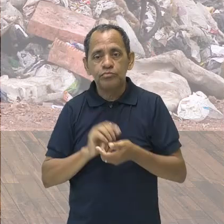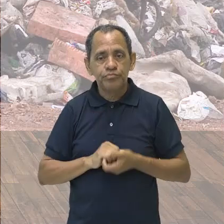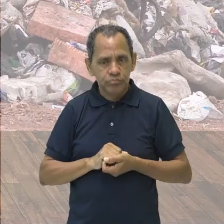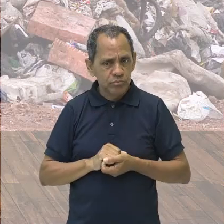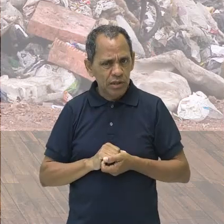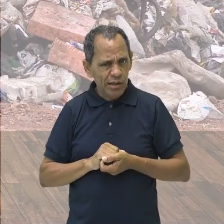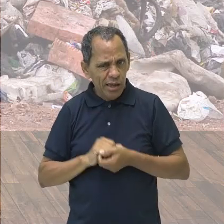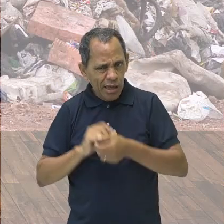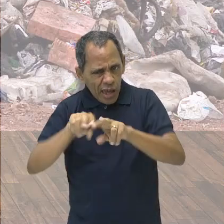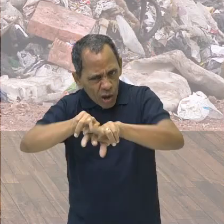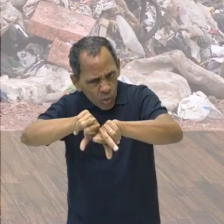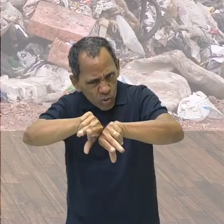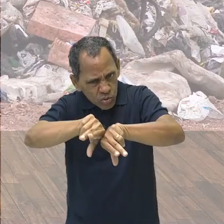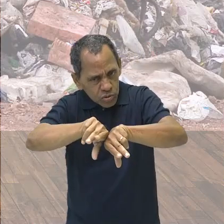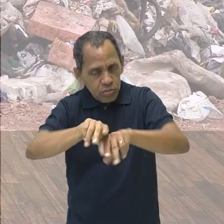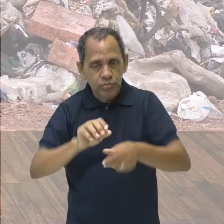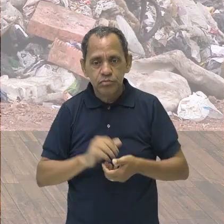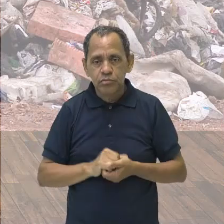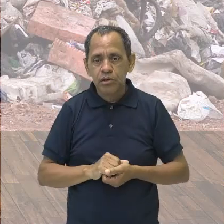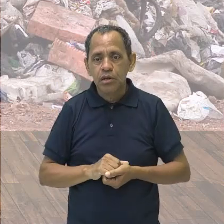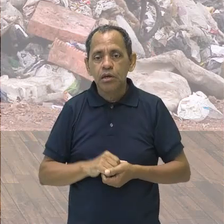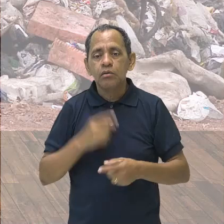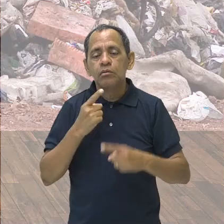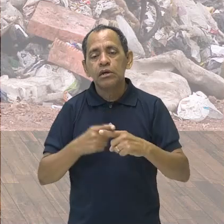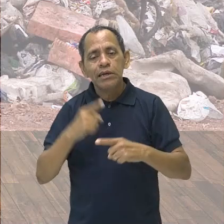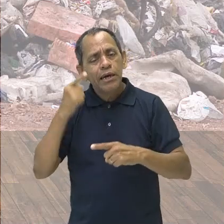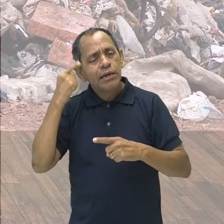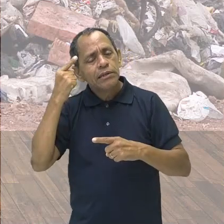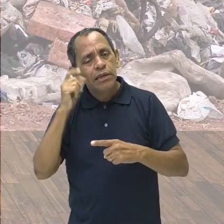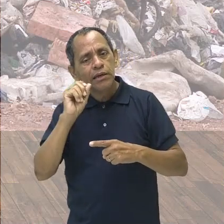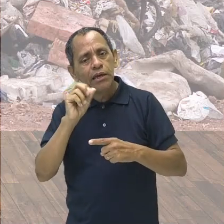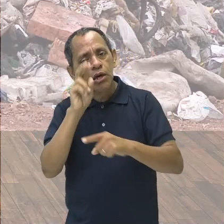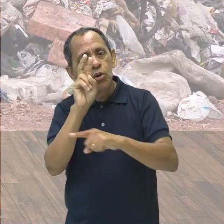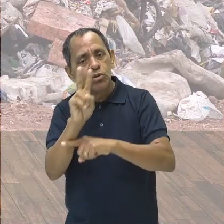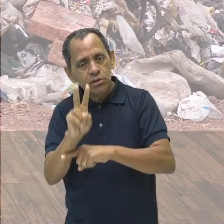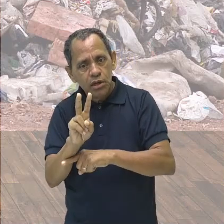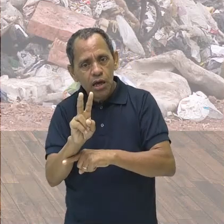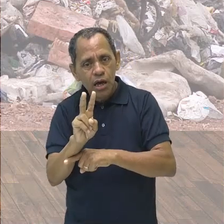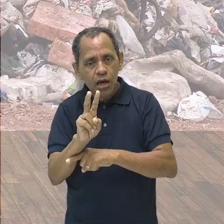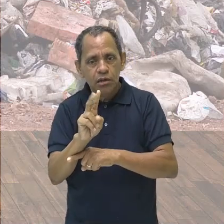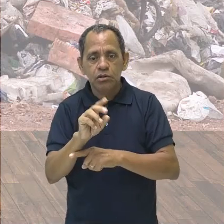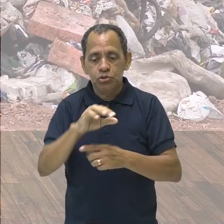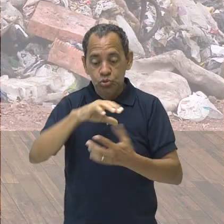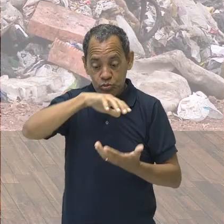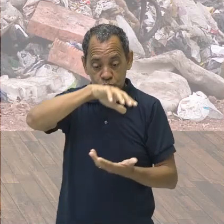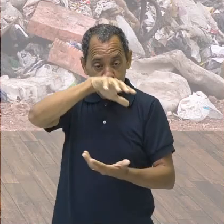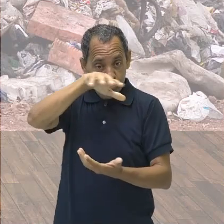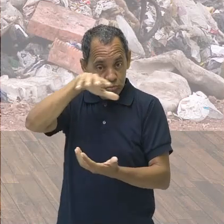será? Porque a ideia realmente é cuidarmos do planeta.